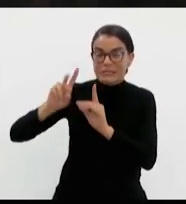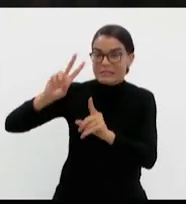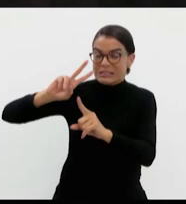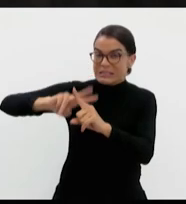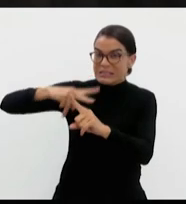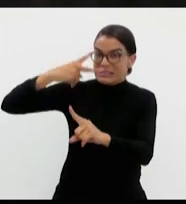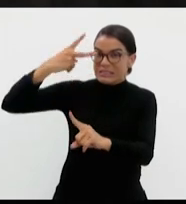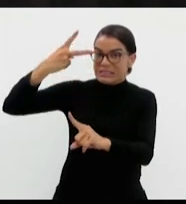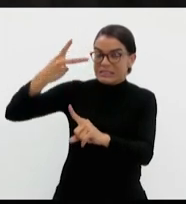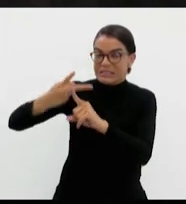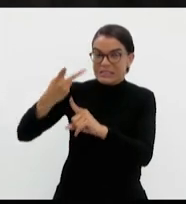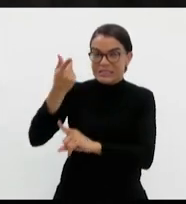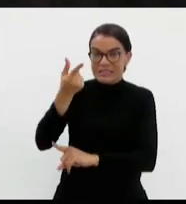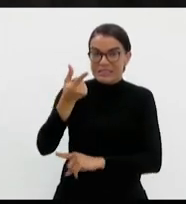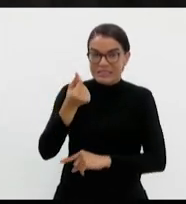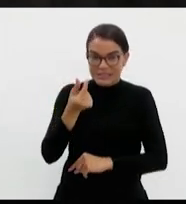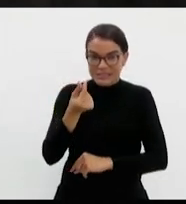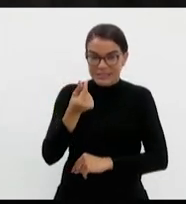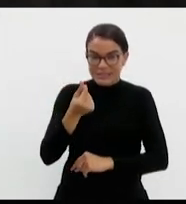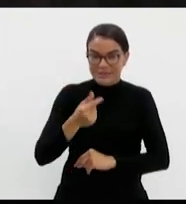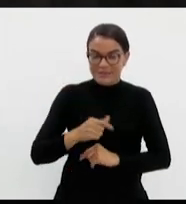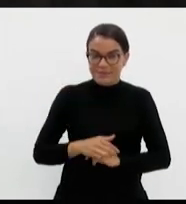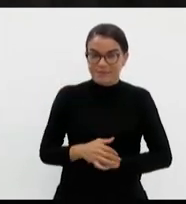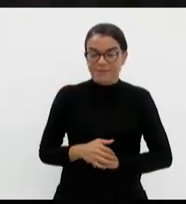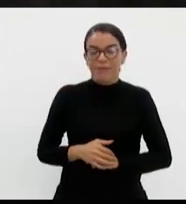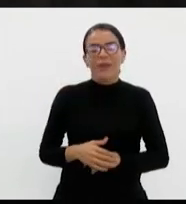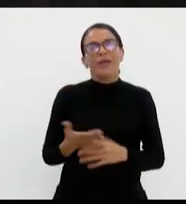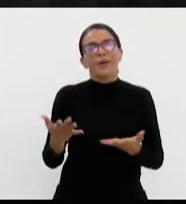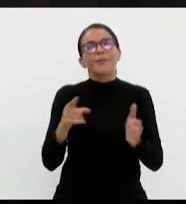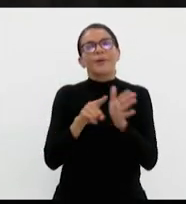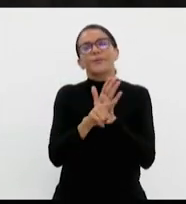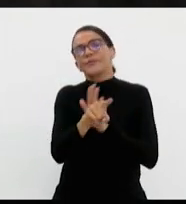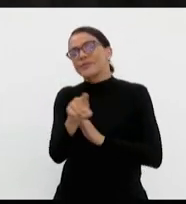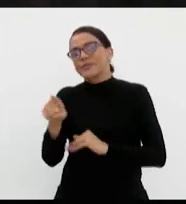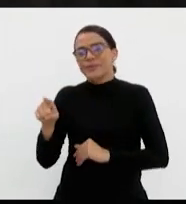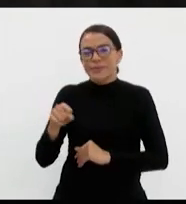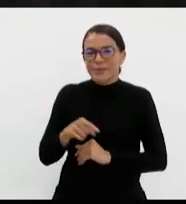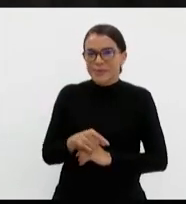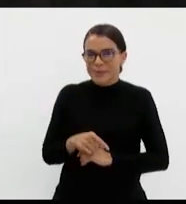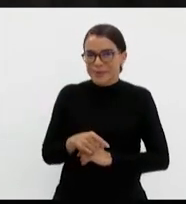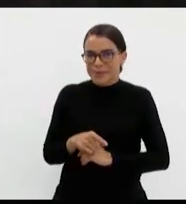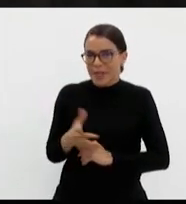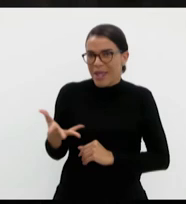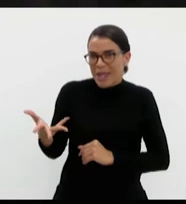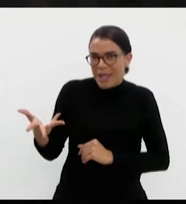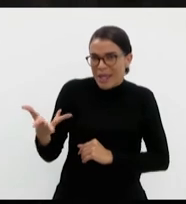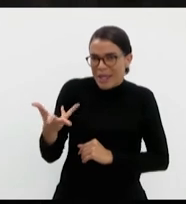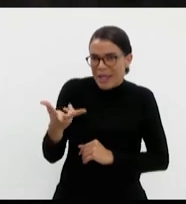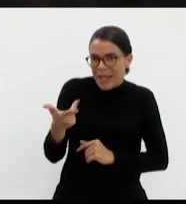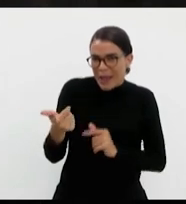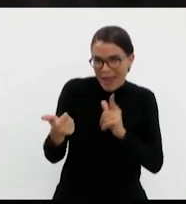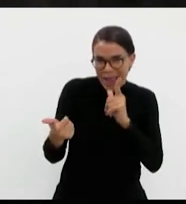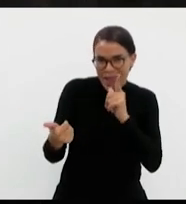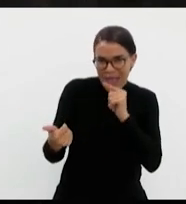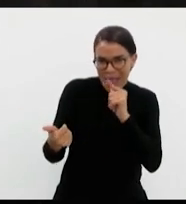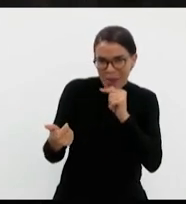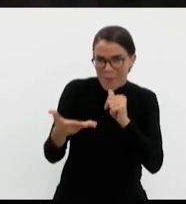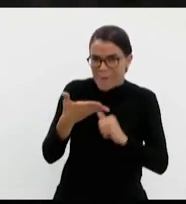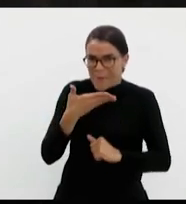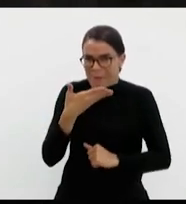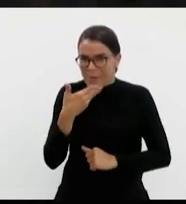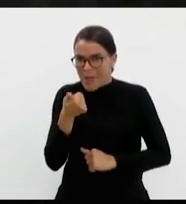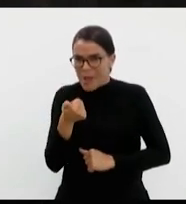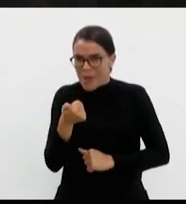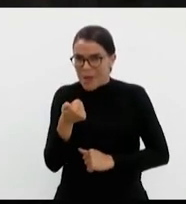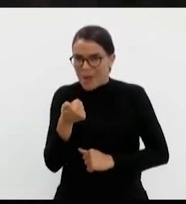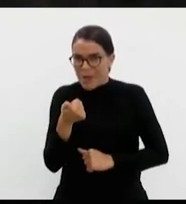dobraram de valor. Aí eu pergunto, e a qualidade do fornecimento d'água melhorou?